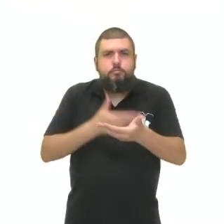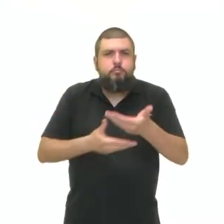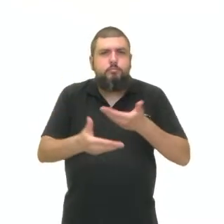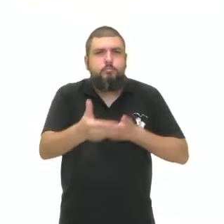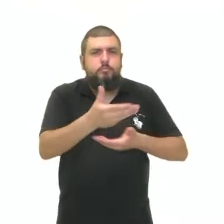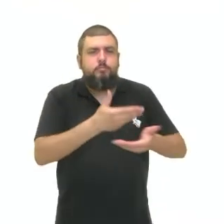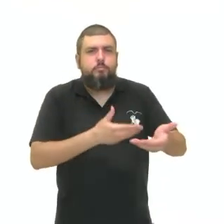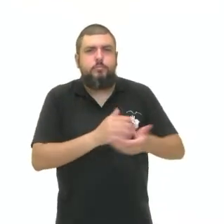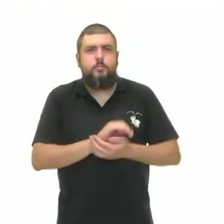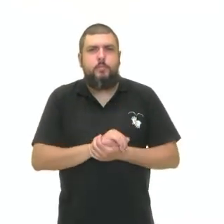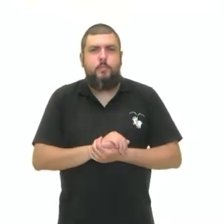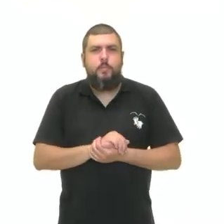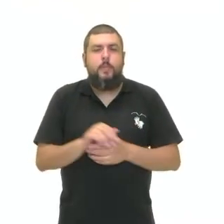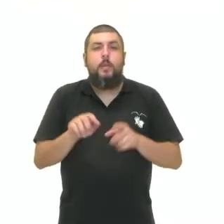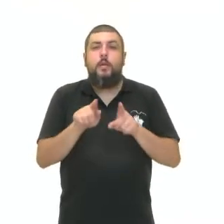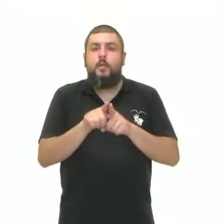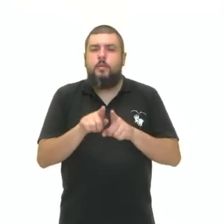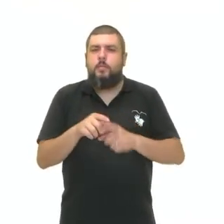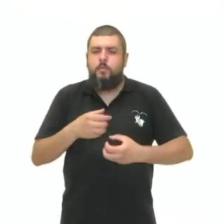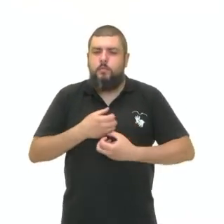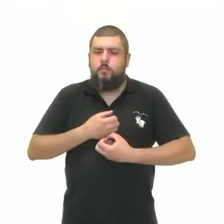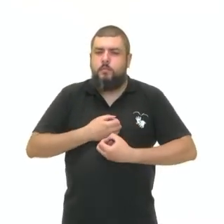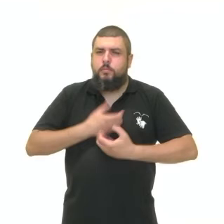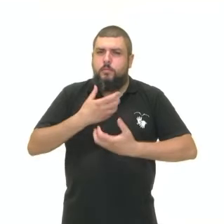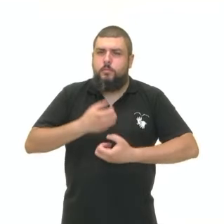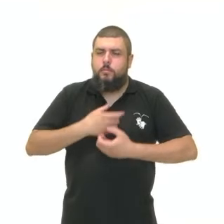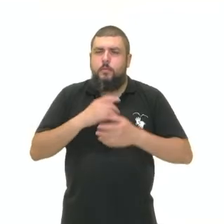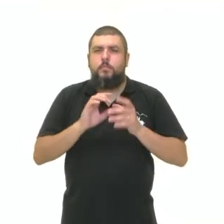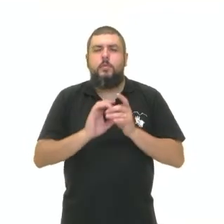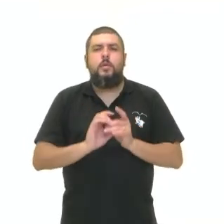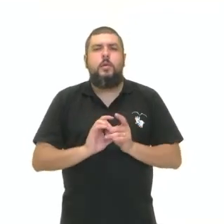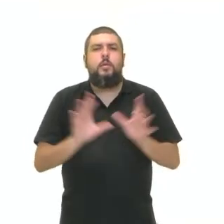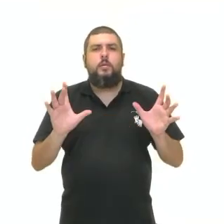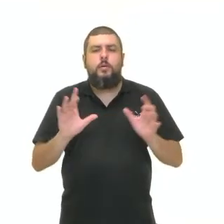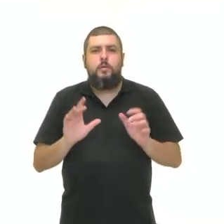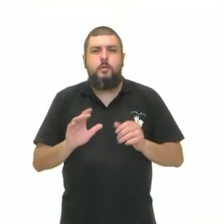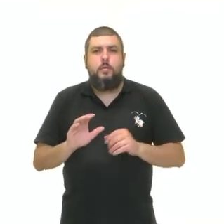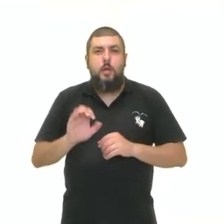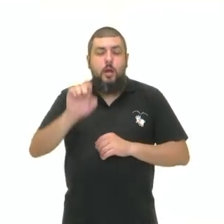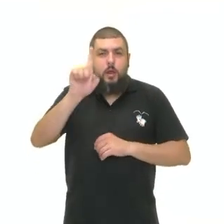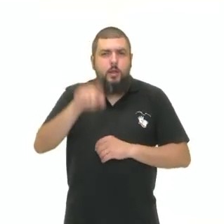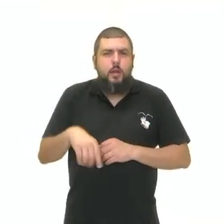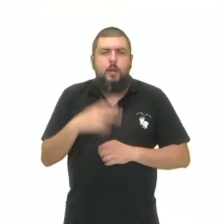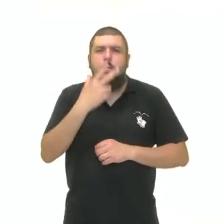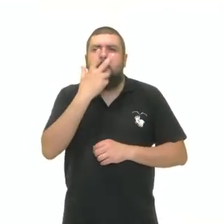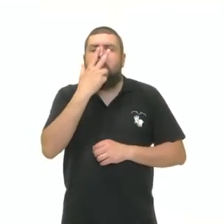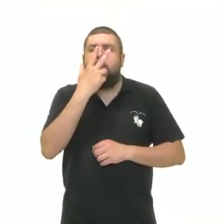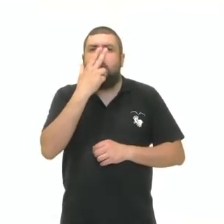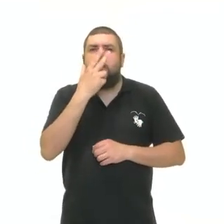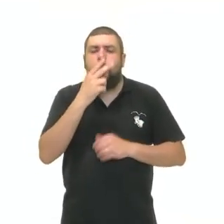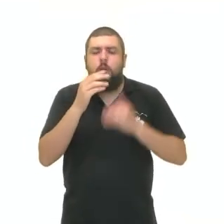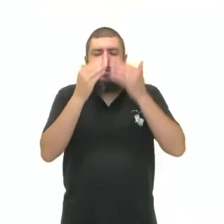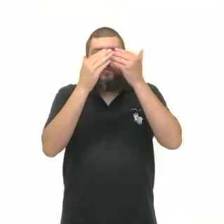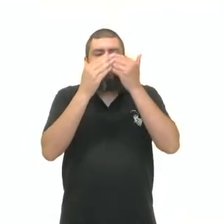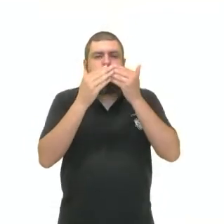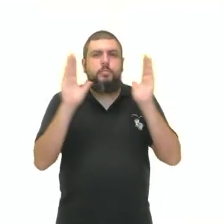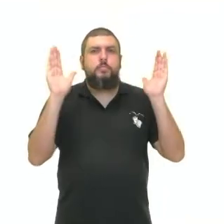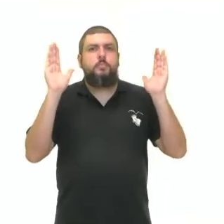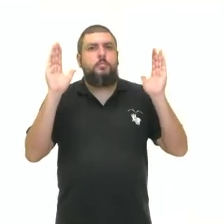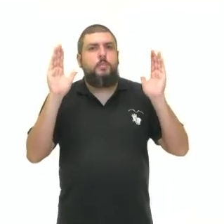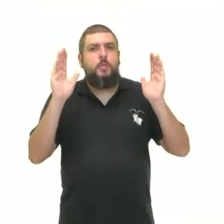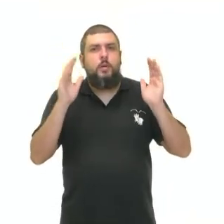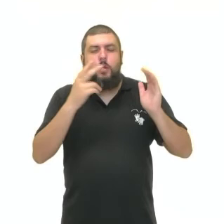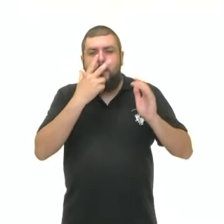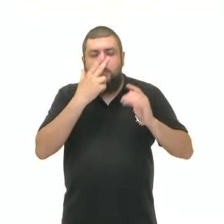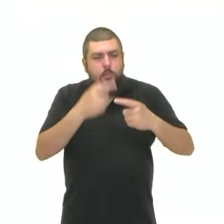A espontaneidade cria uma explosão que por um momento nos liberta de quadros de referências